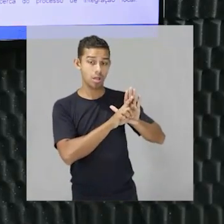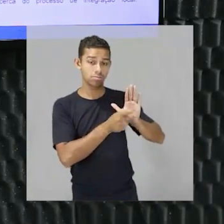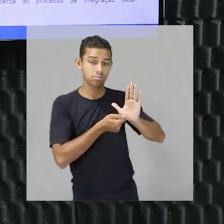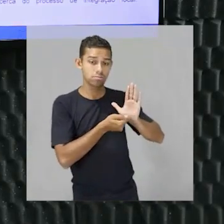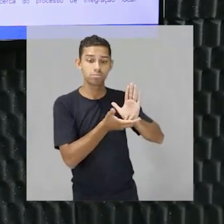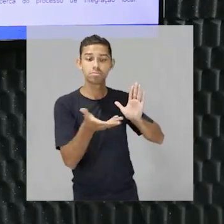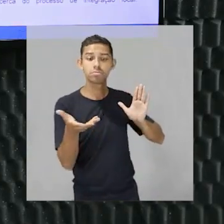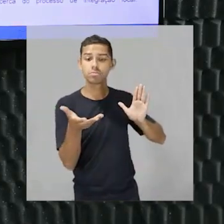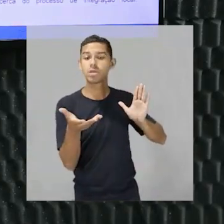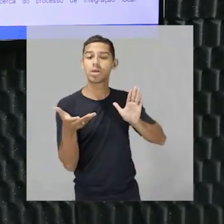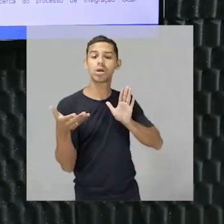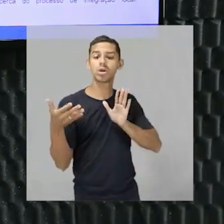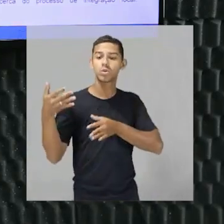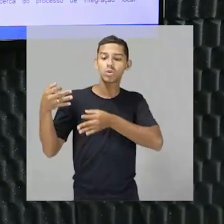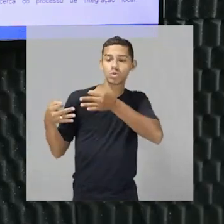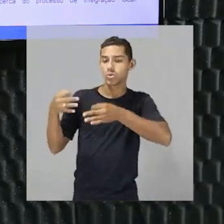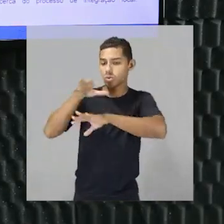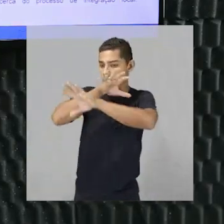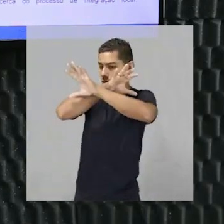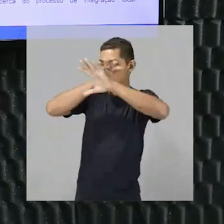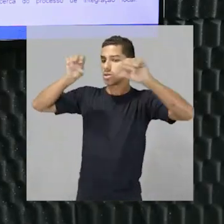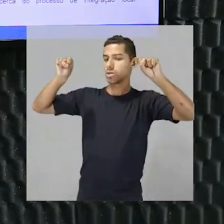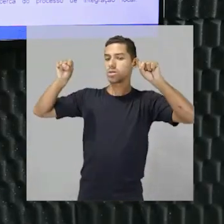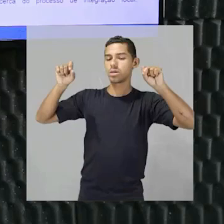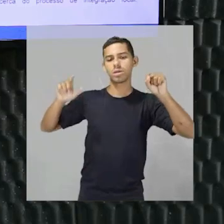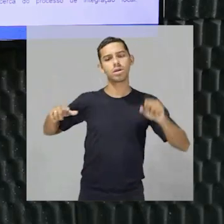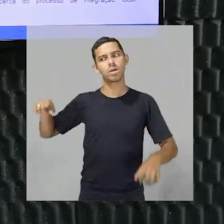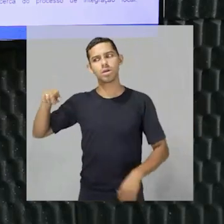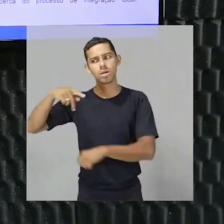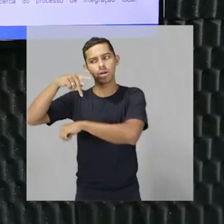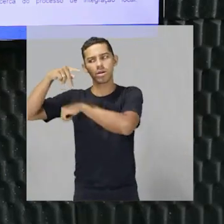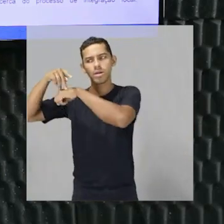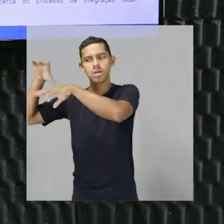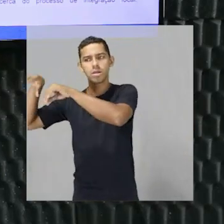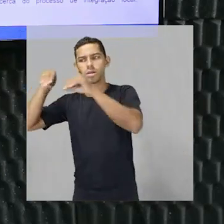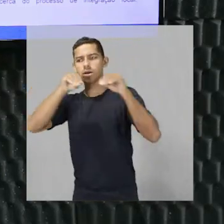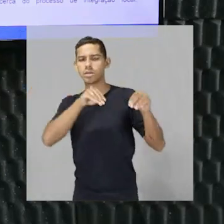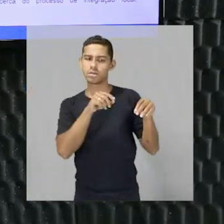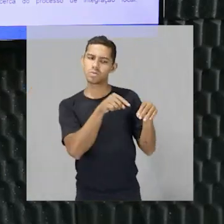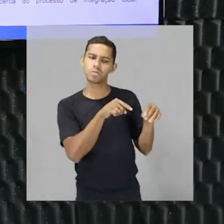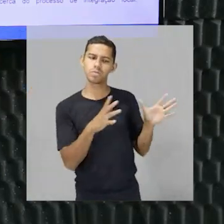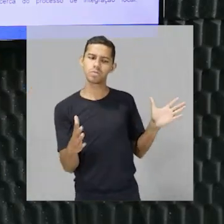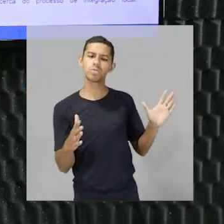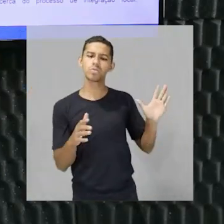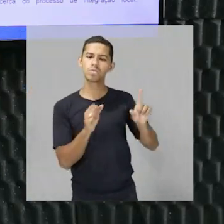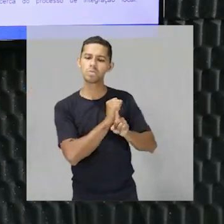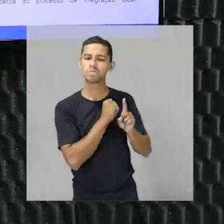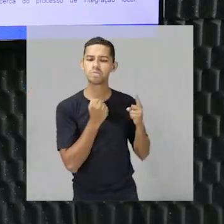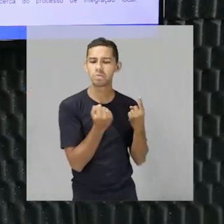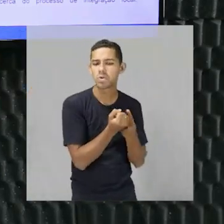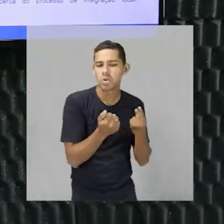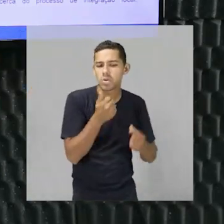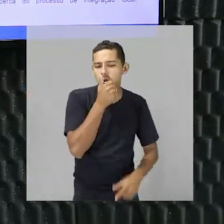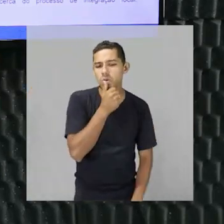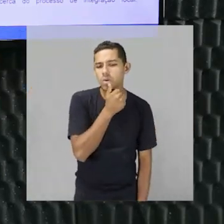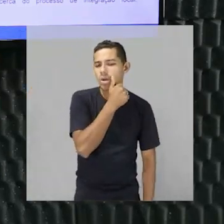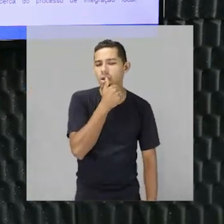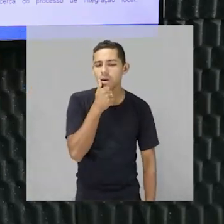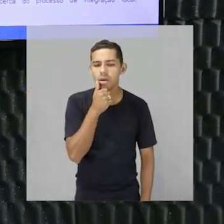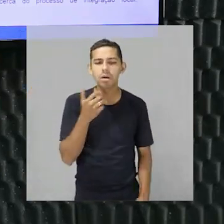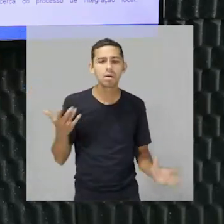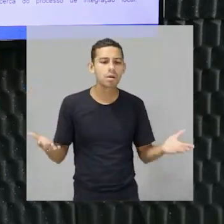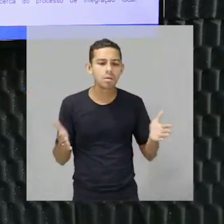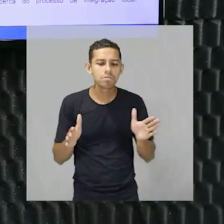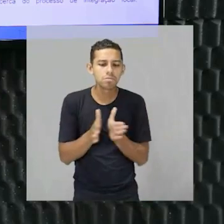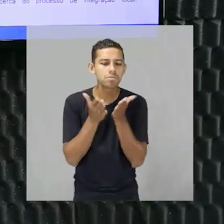quê? Pela ordem jurídica, ou seja, está dizendo que esses refugiados ficam, no primeiro momento, à margem da sociedade temporariamente por